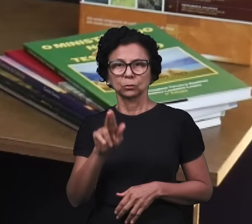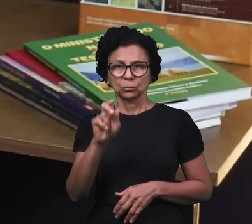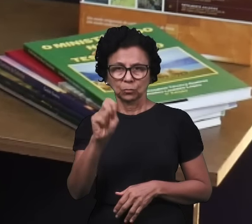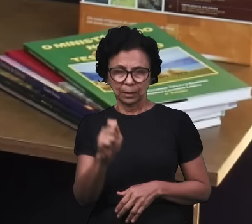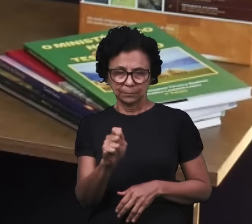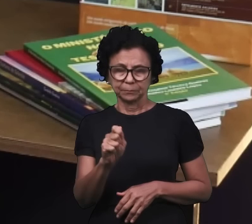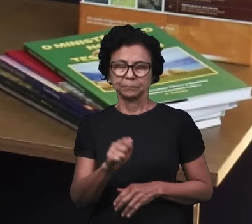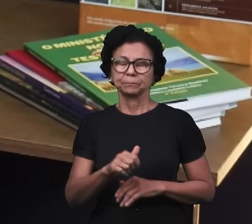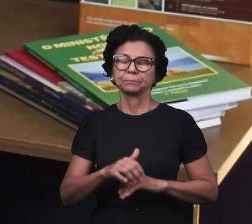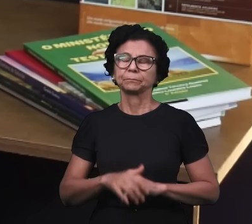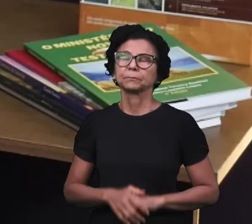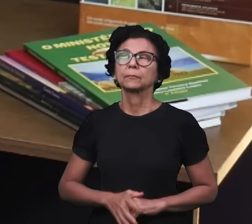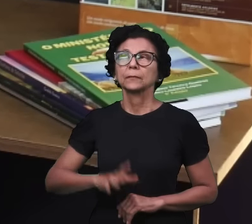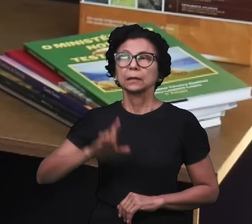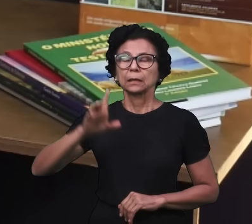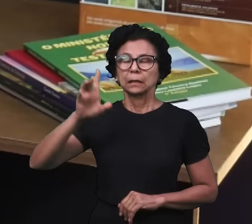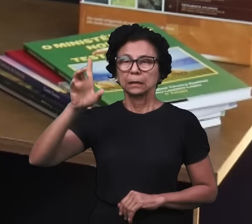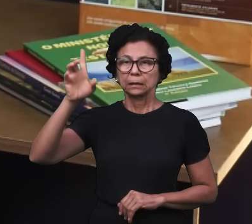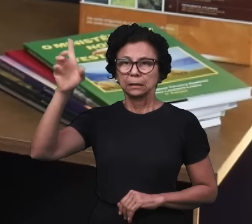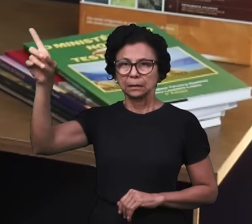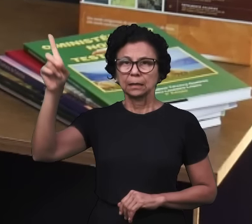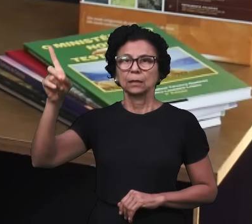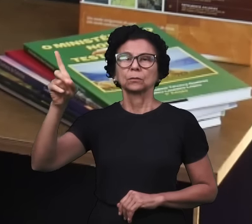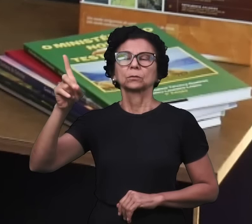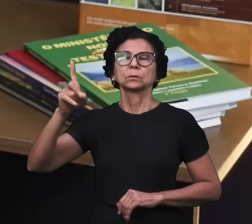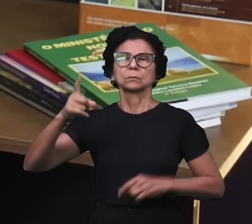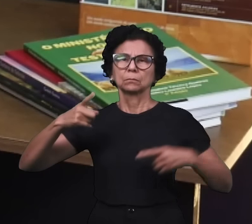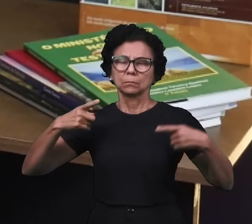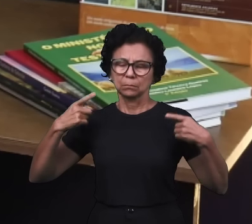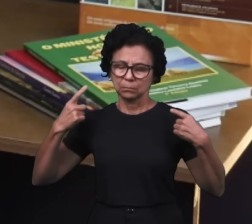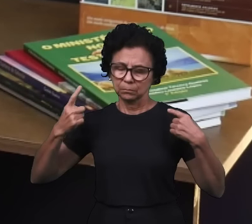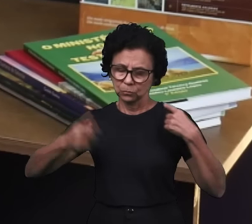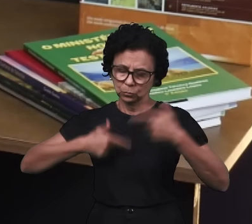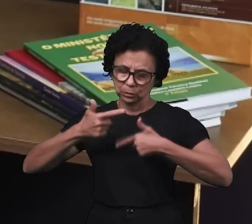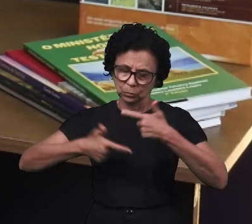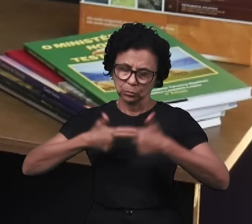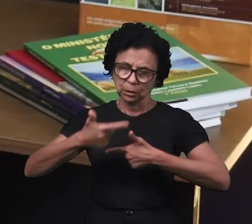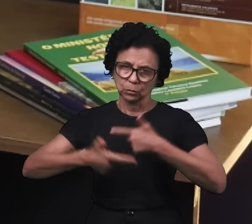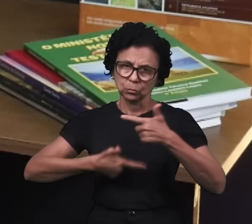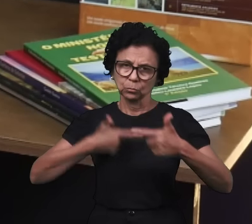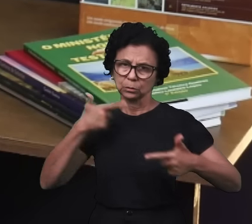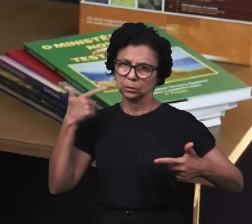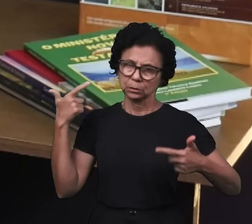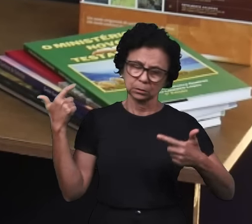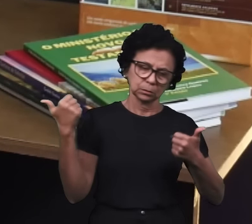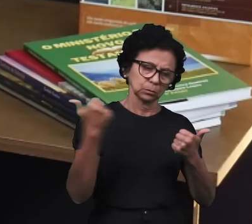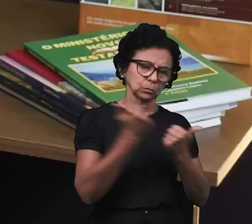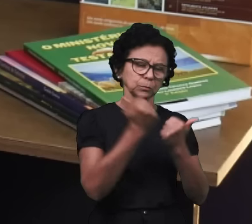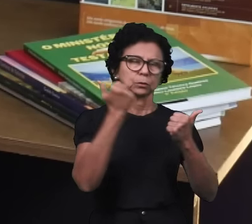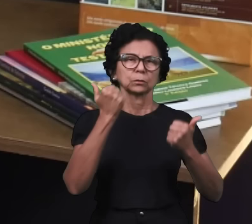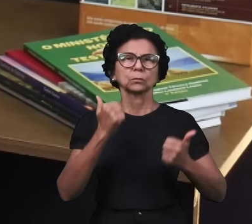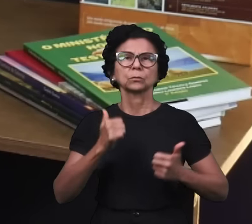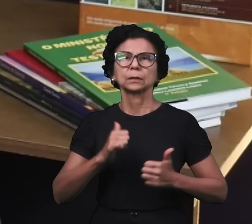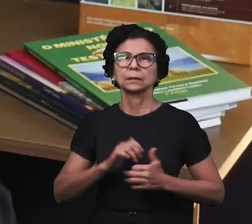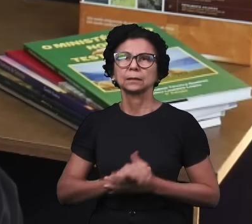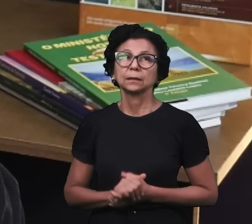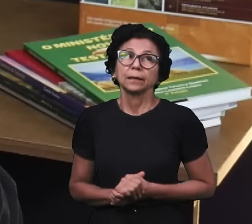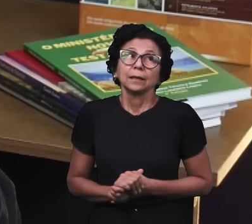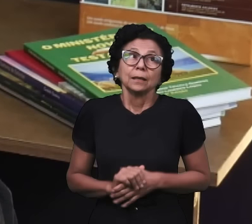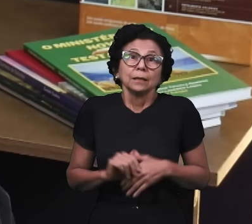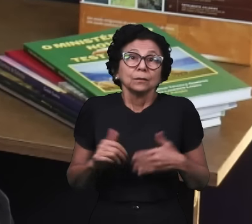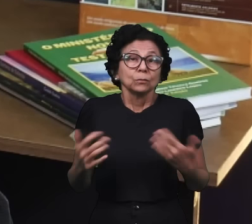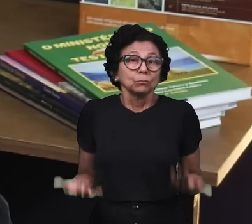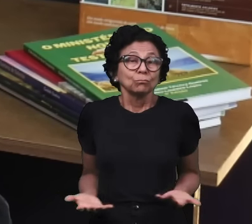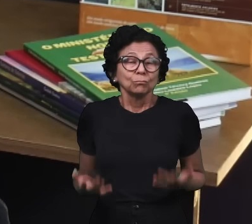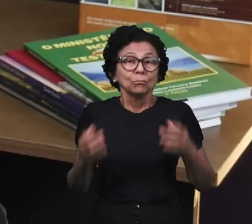né? E é o próprio Senhor Jesus, né? Sim. E é interessante ali porque a Bíblia diz que as mãos de Moisés eram pesadas, ele não conseguia deixar